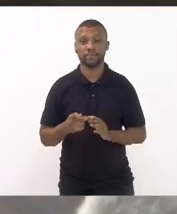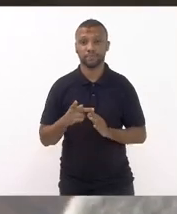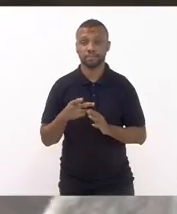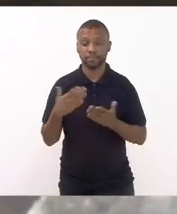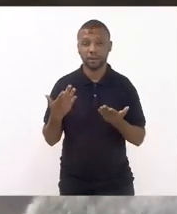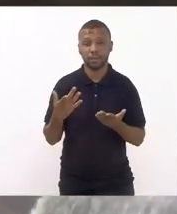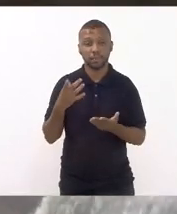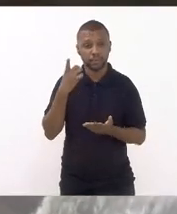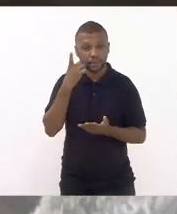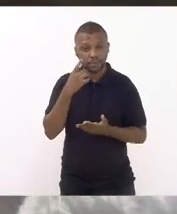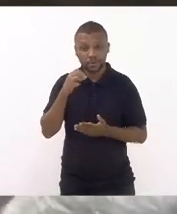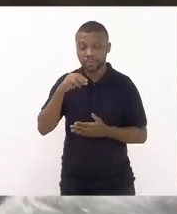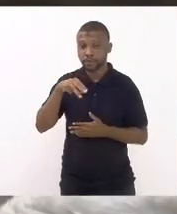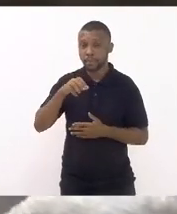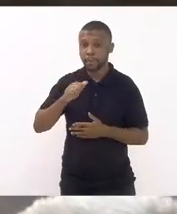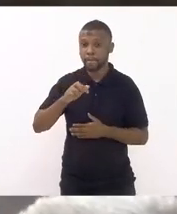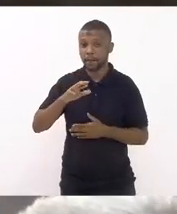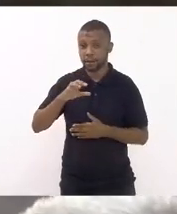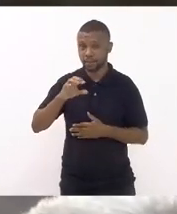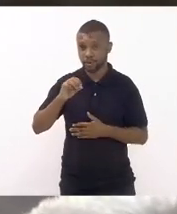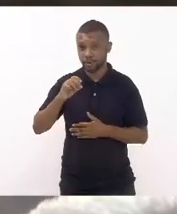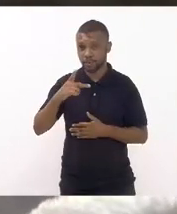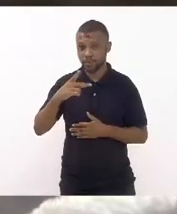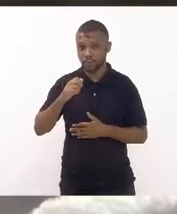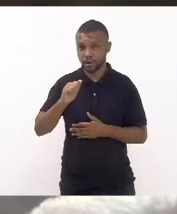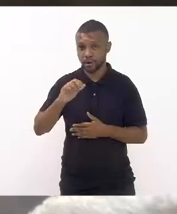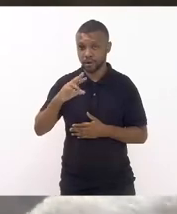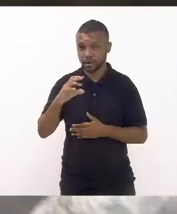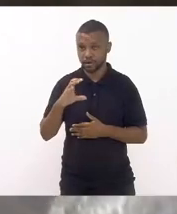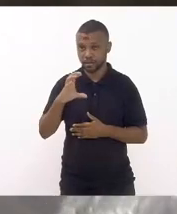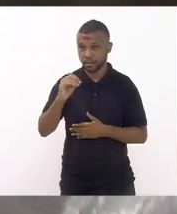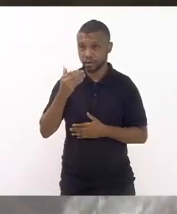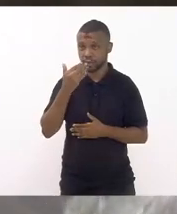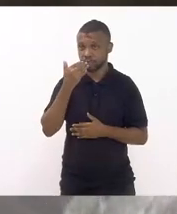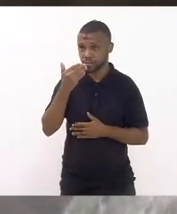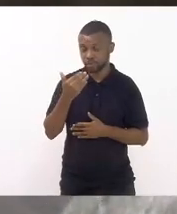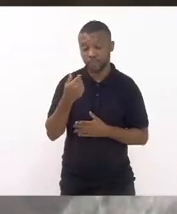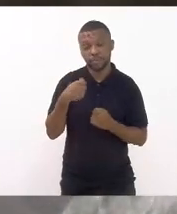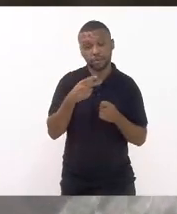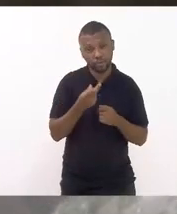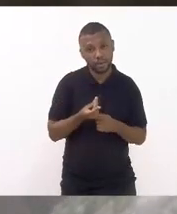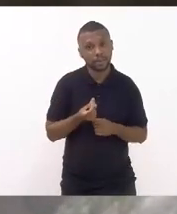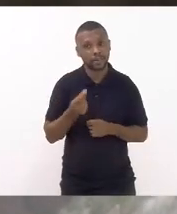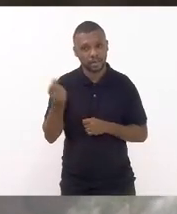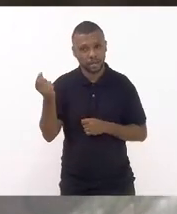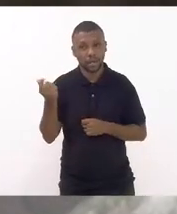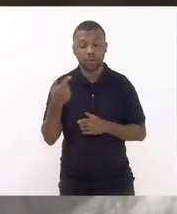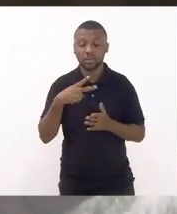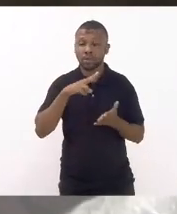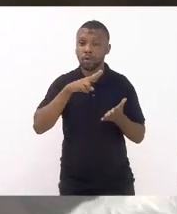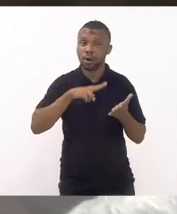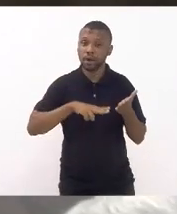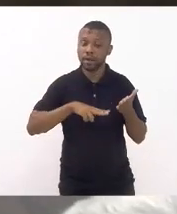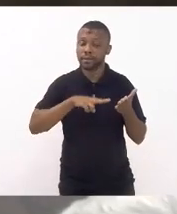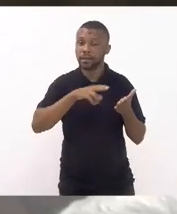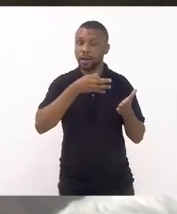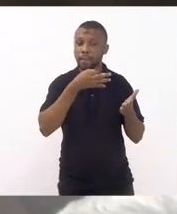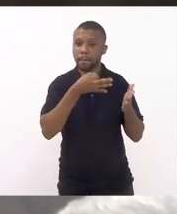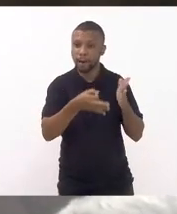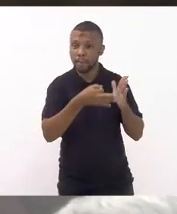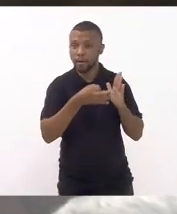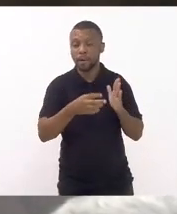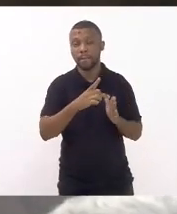Deputado Márcio Pacheco solicitou que, já que ele teve que sair, que eu lesse os pareceres.